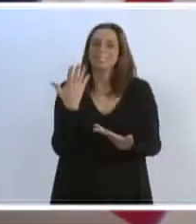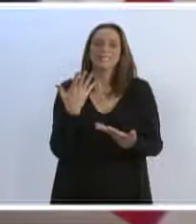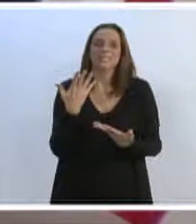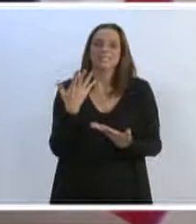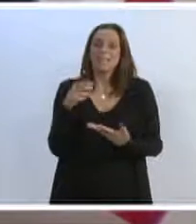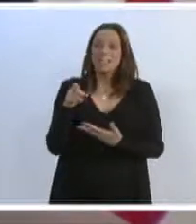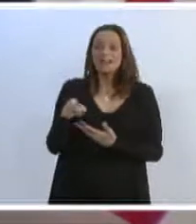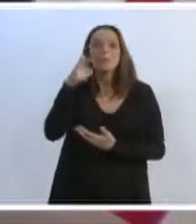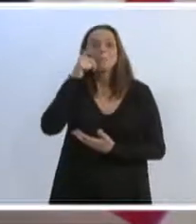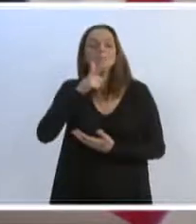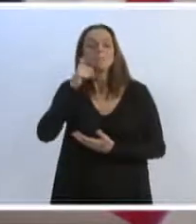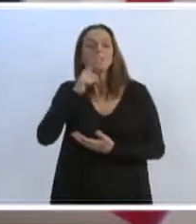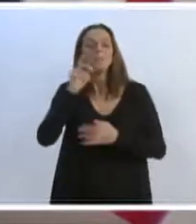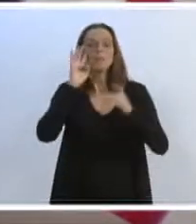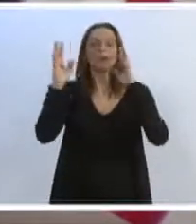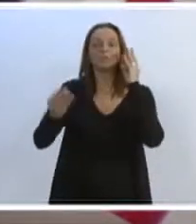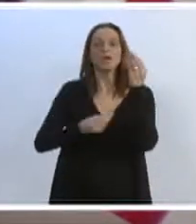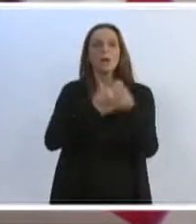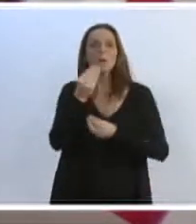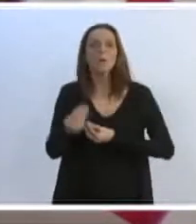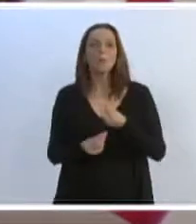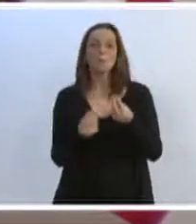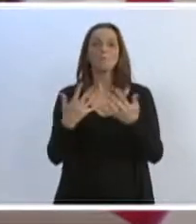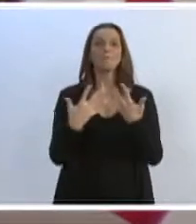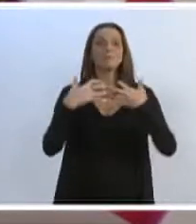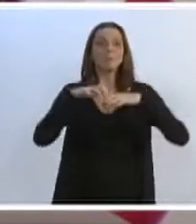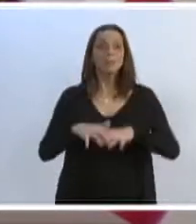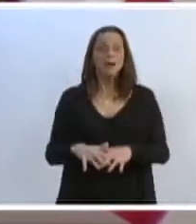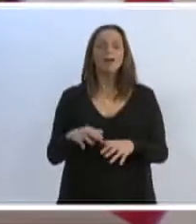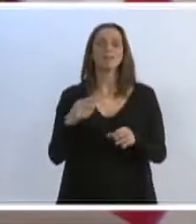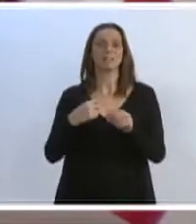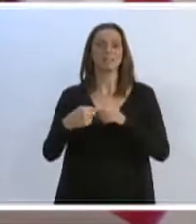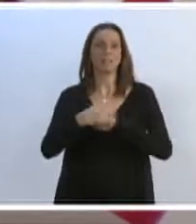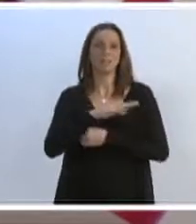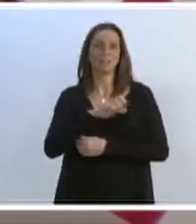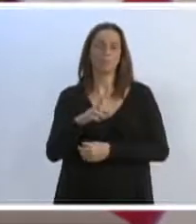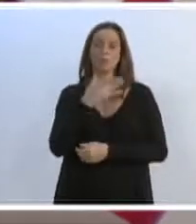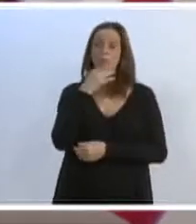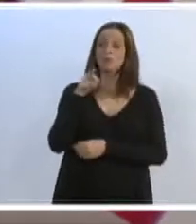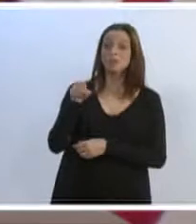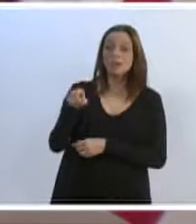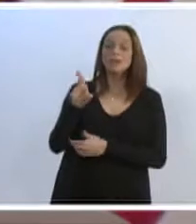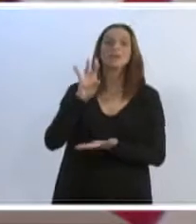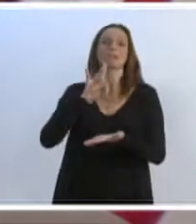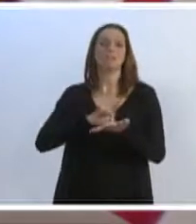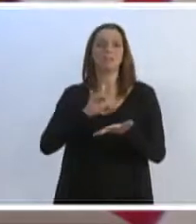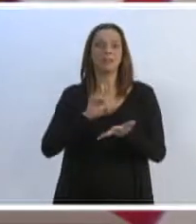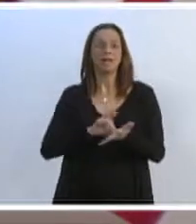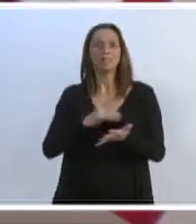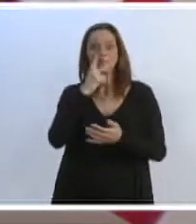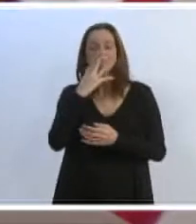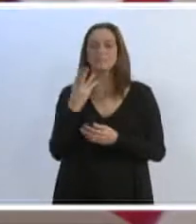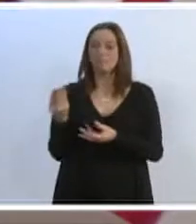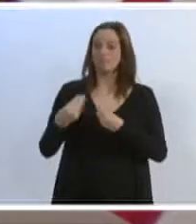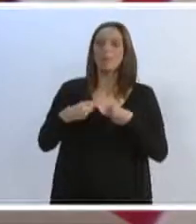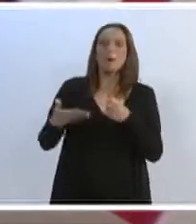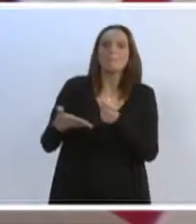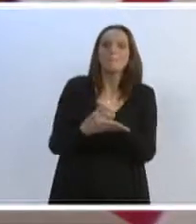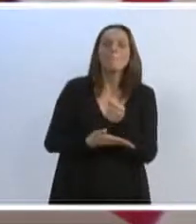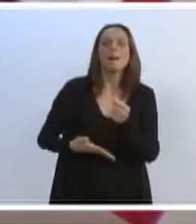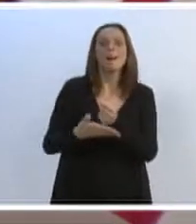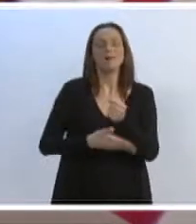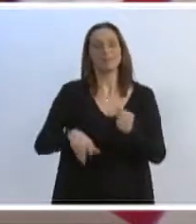diversas transformações, mas a semente plantada pelo José Ferreira da Silva continua germinando,